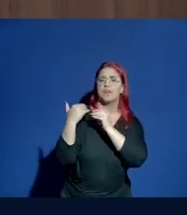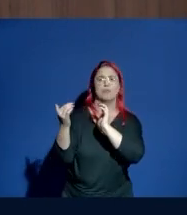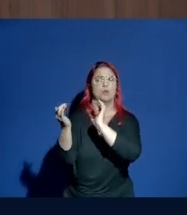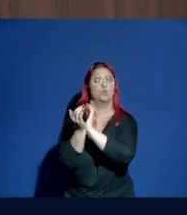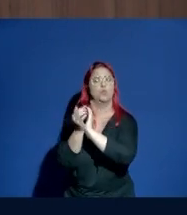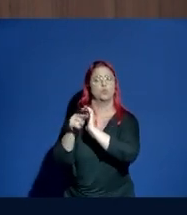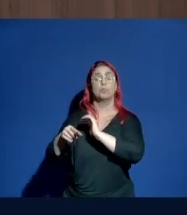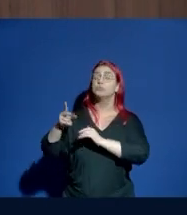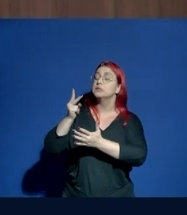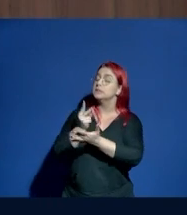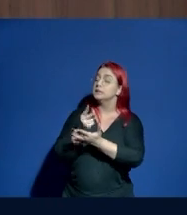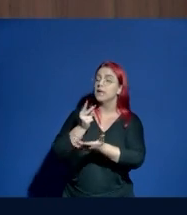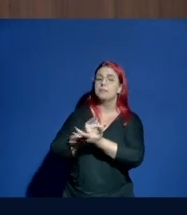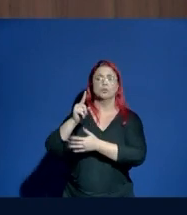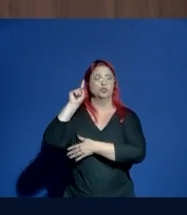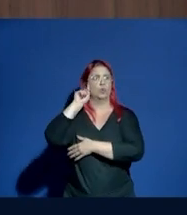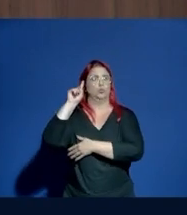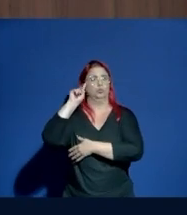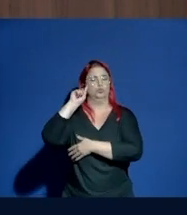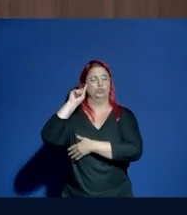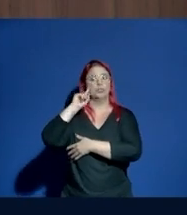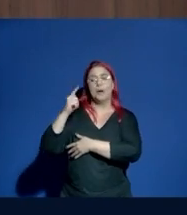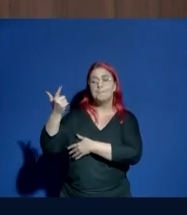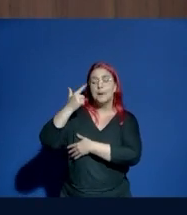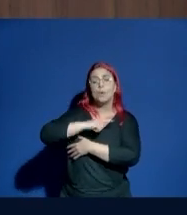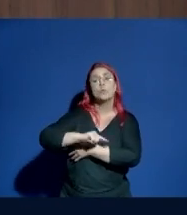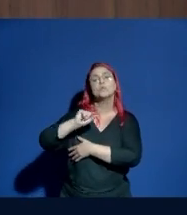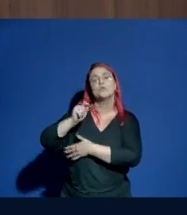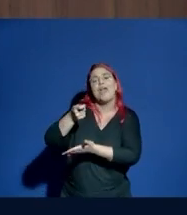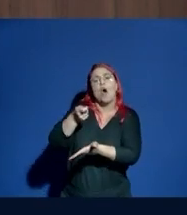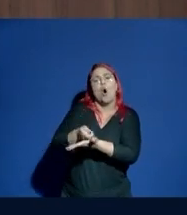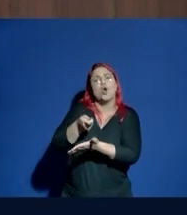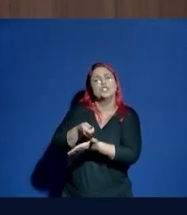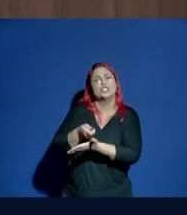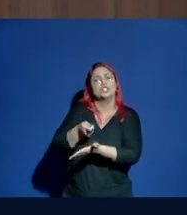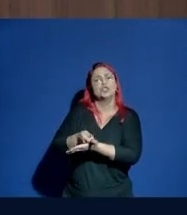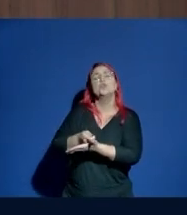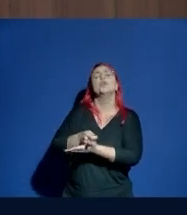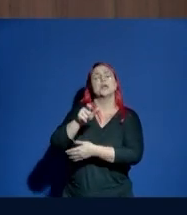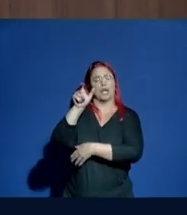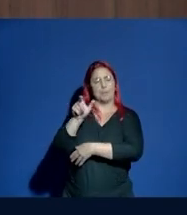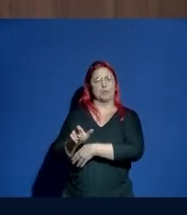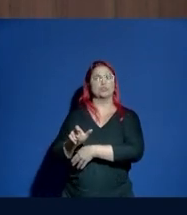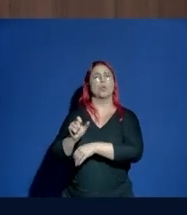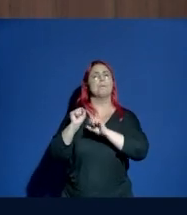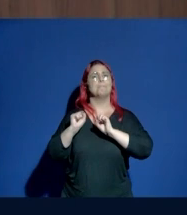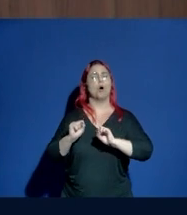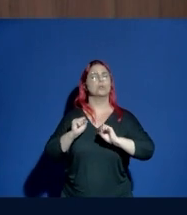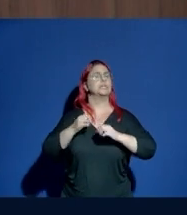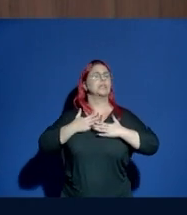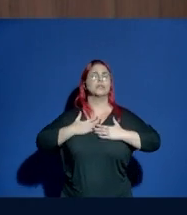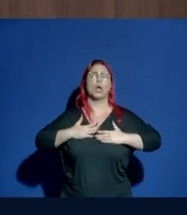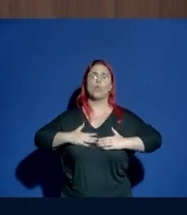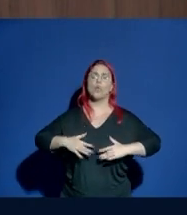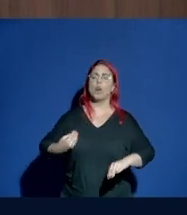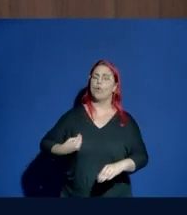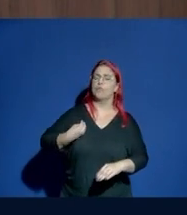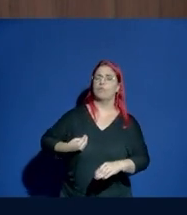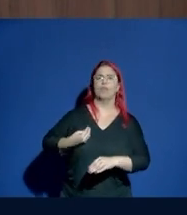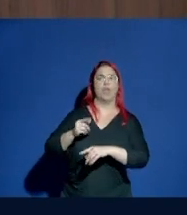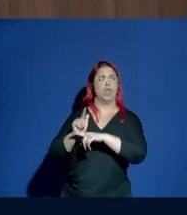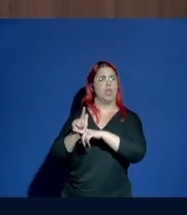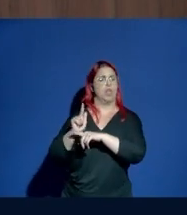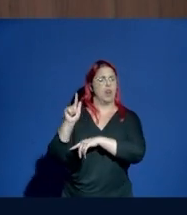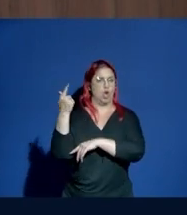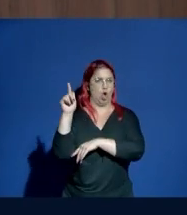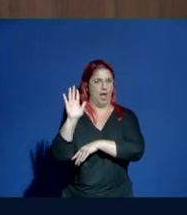se eu faço diariamente para poder exigir que o cidadão possa ficar no Estado de Goiás sem ser incomodado em nenhum